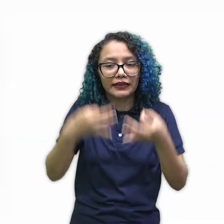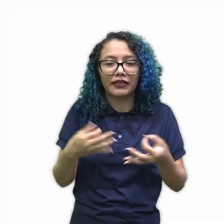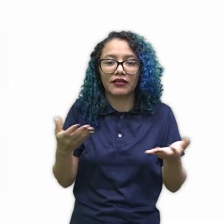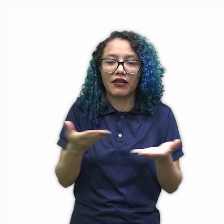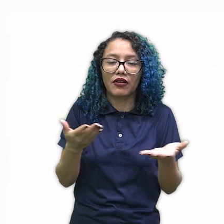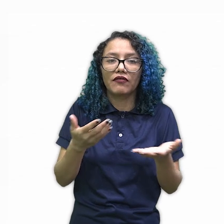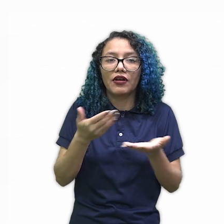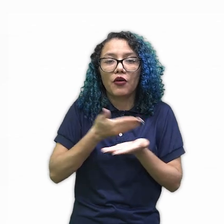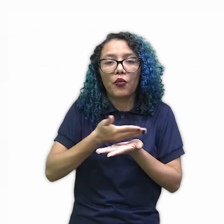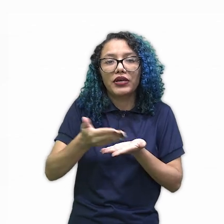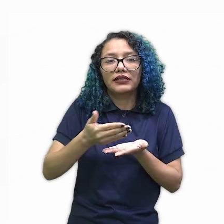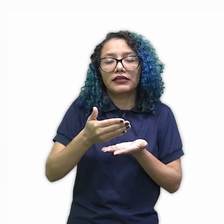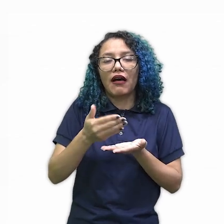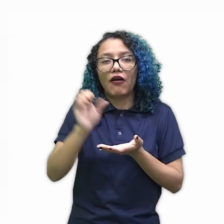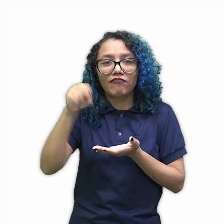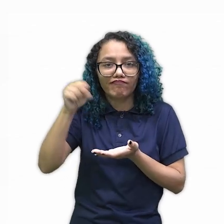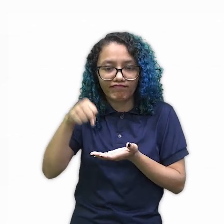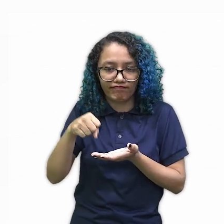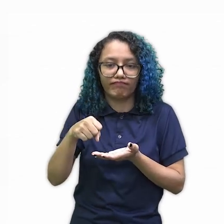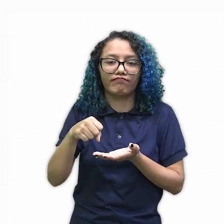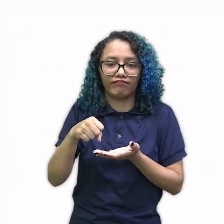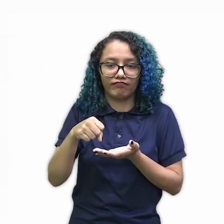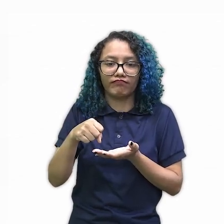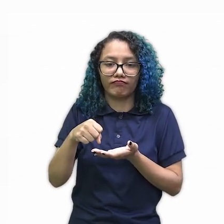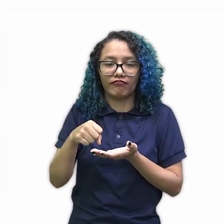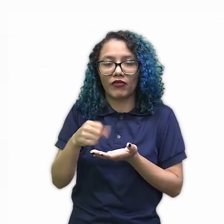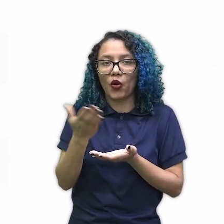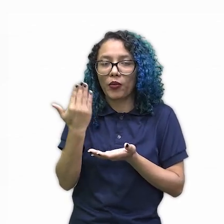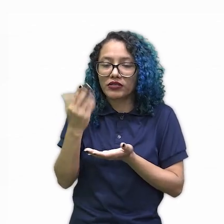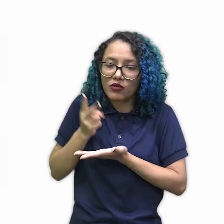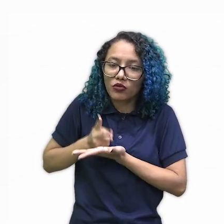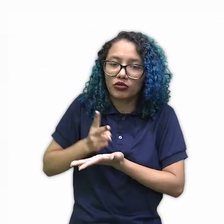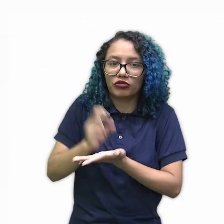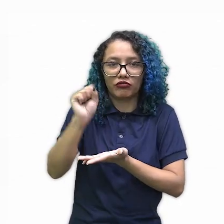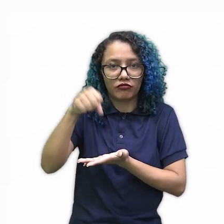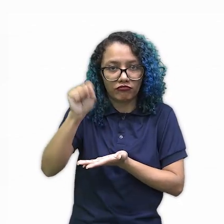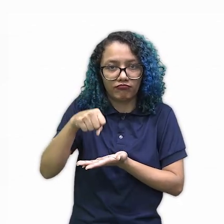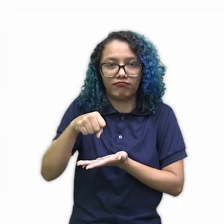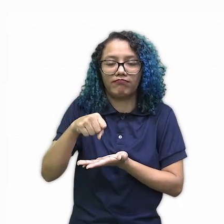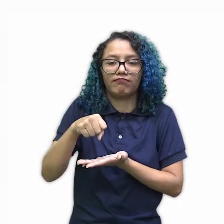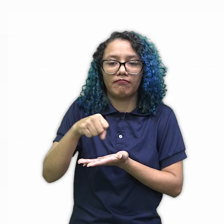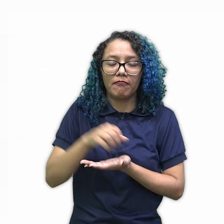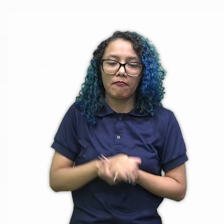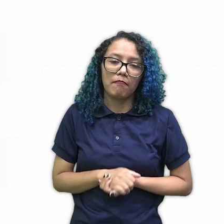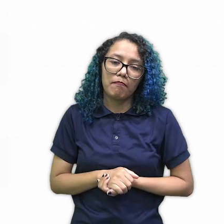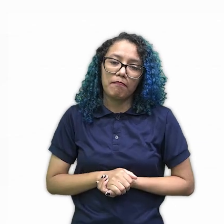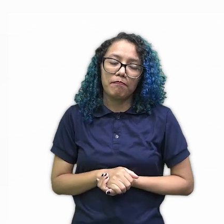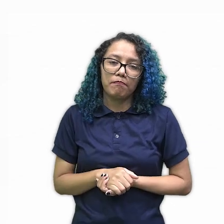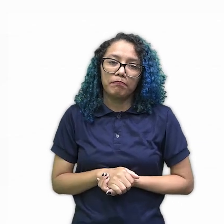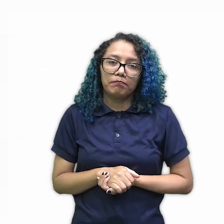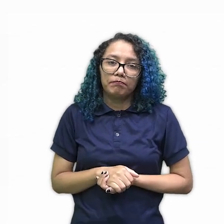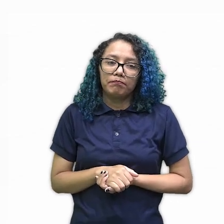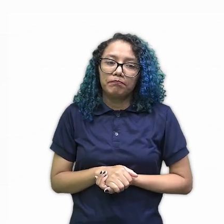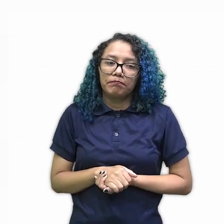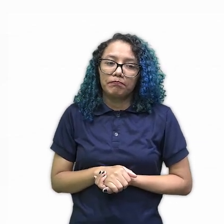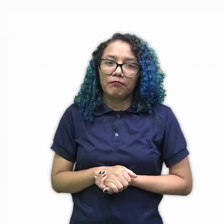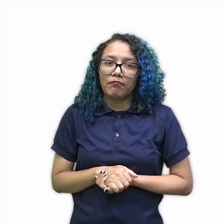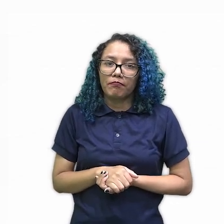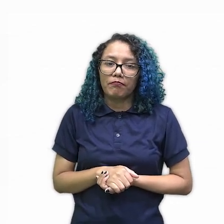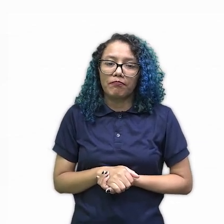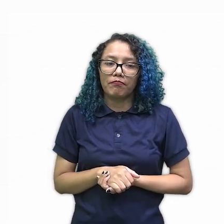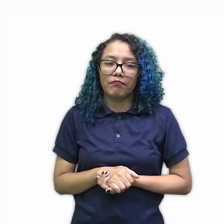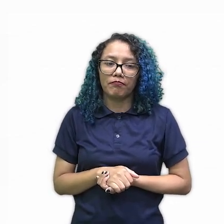forma afirmativa. Temos aí o past continuous affirmative, forma afirmativa,